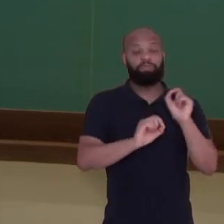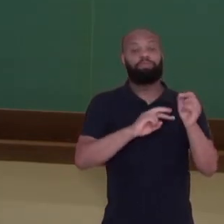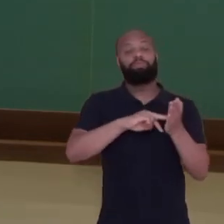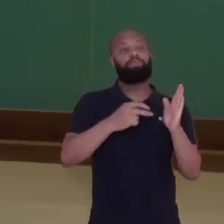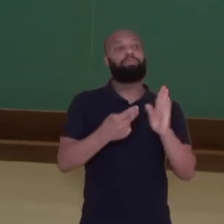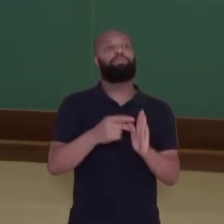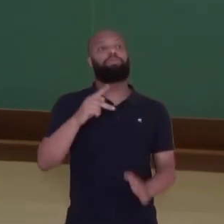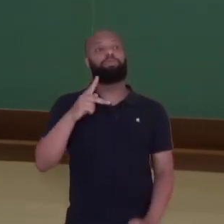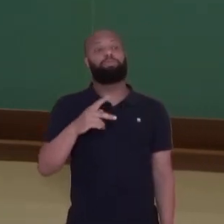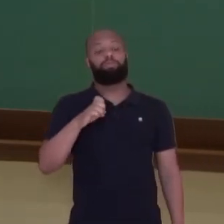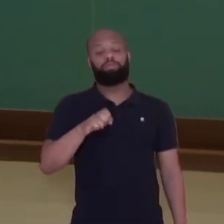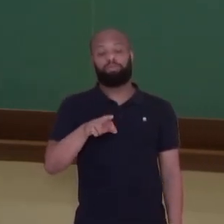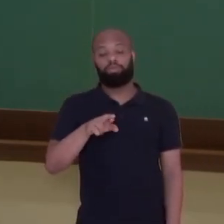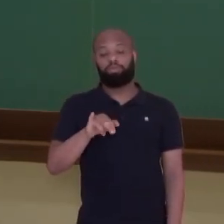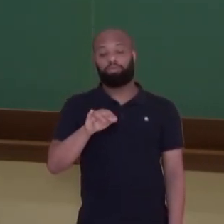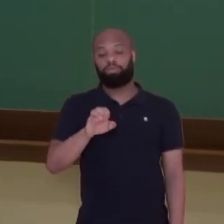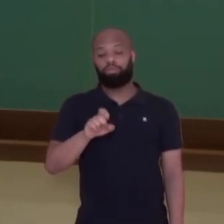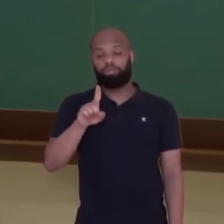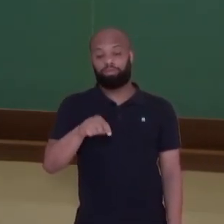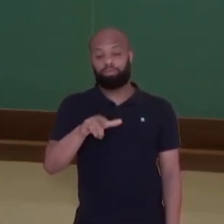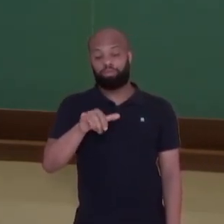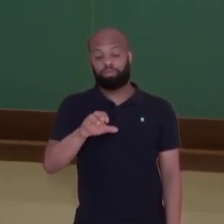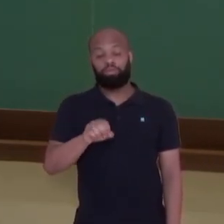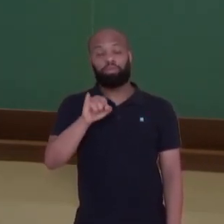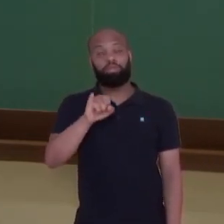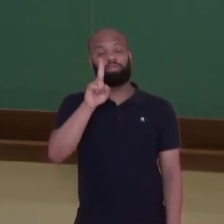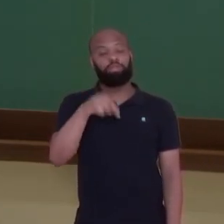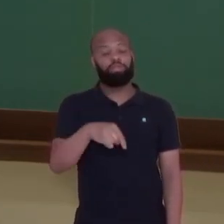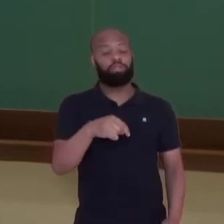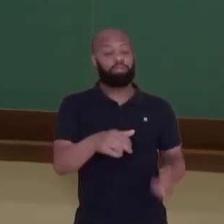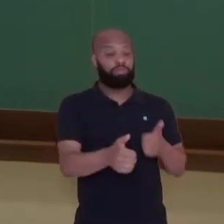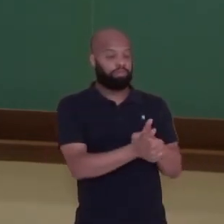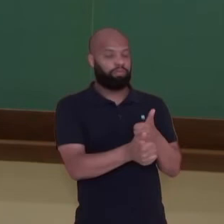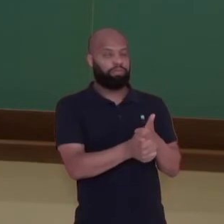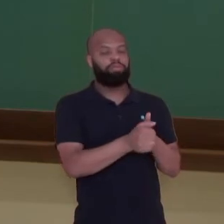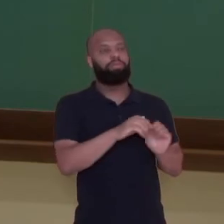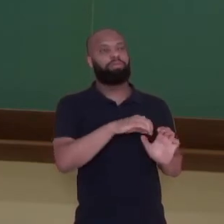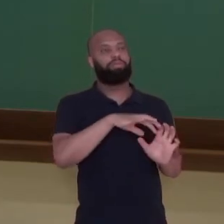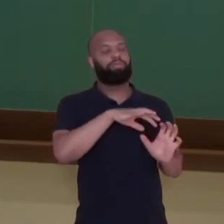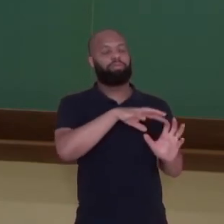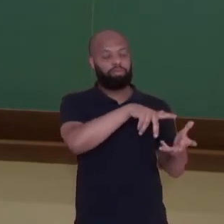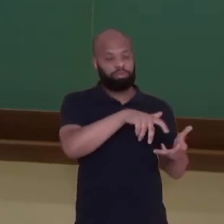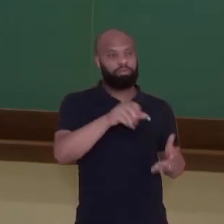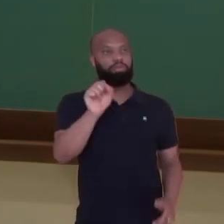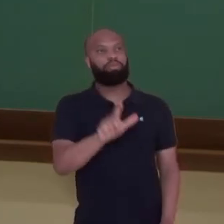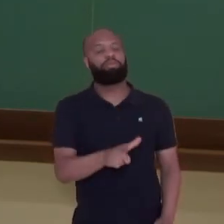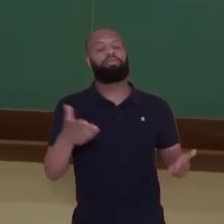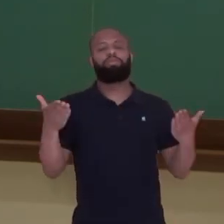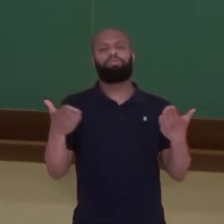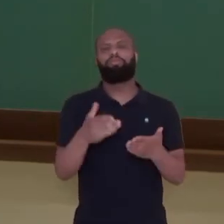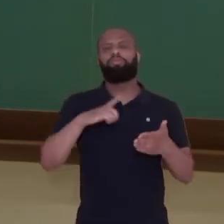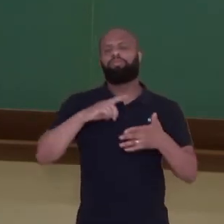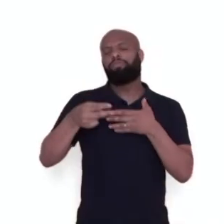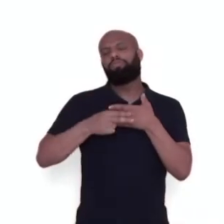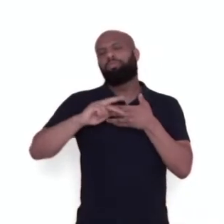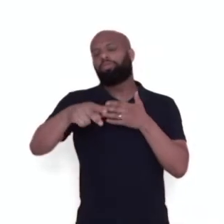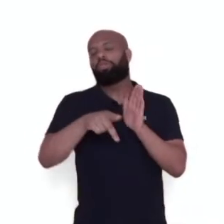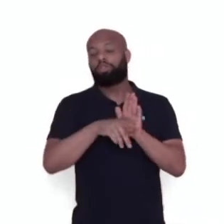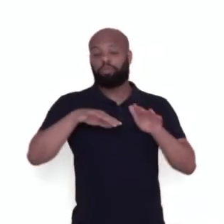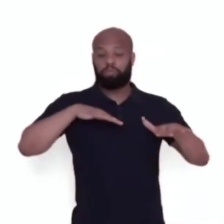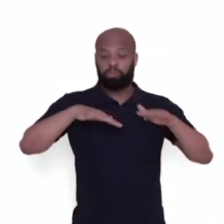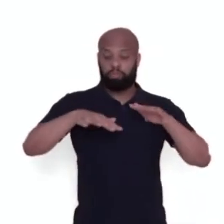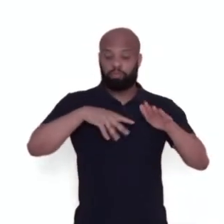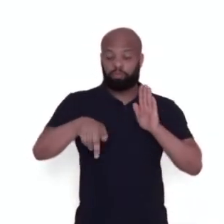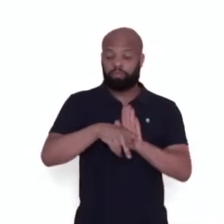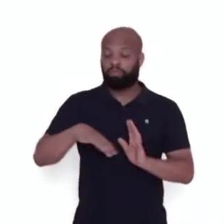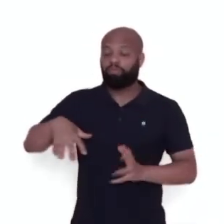o nome de periélio, quando estão bem próximos. Uma das consequências do movimento de